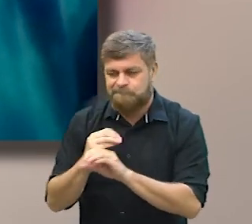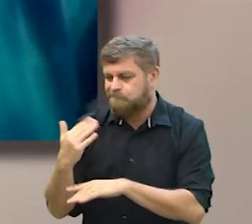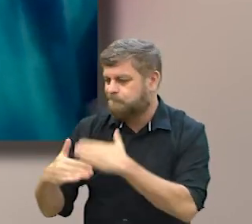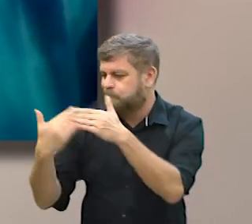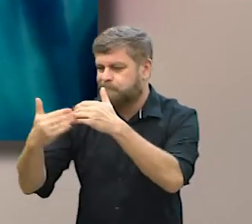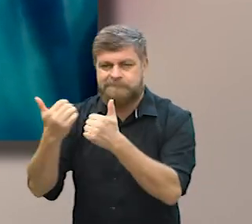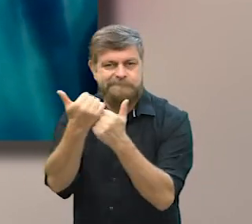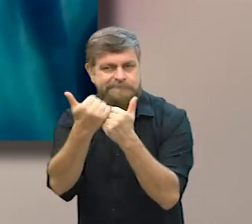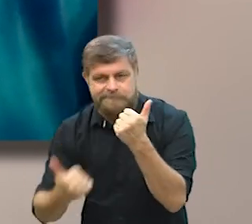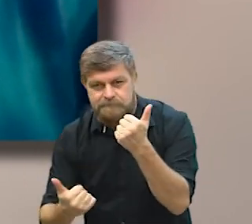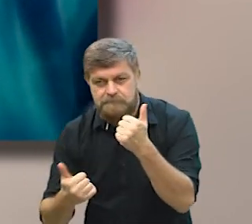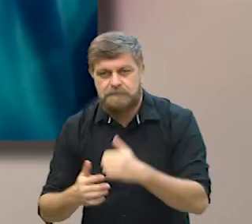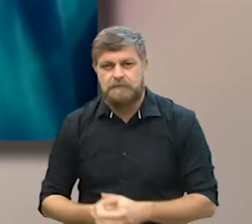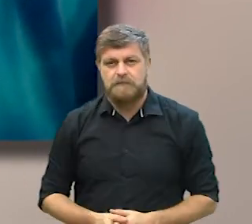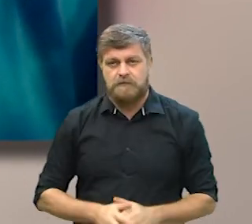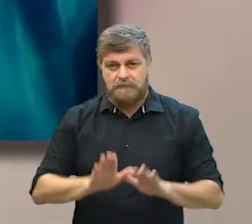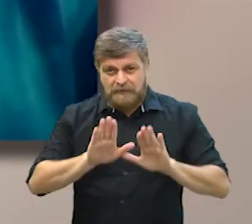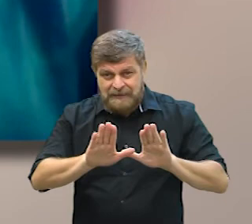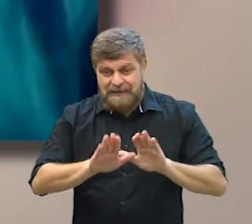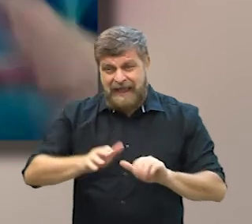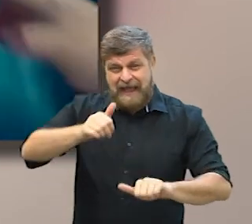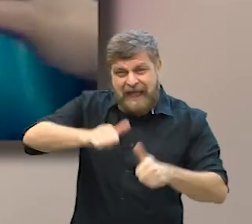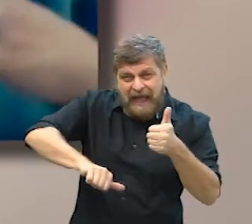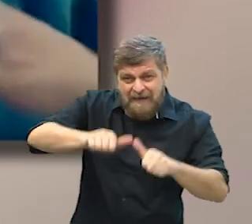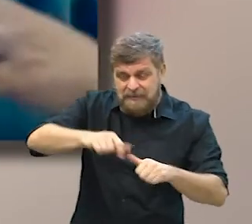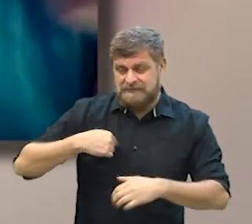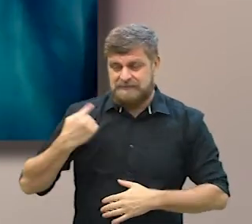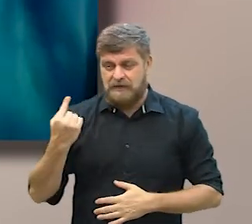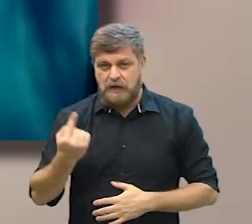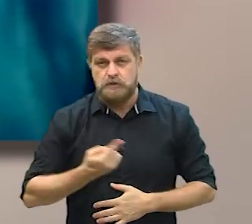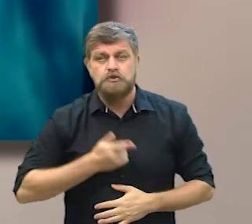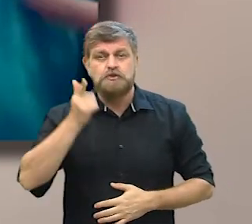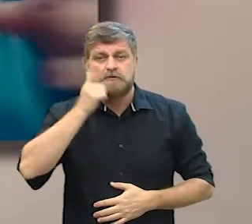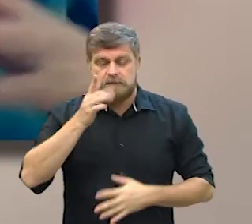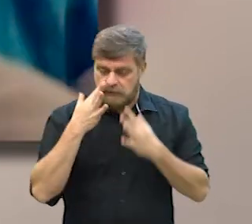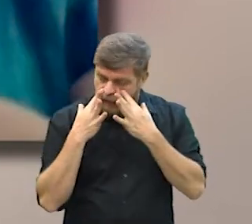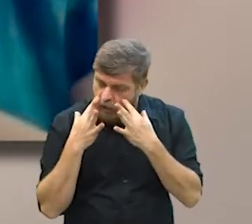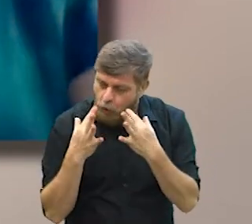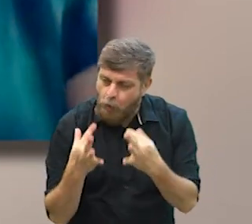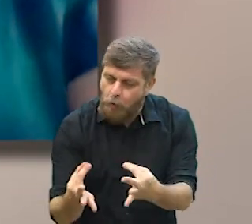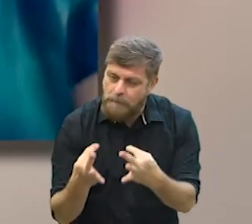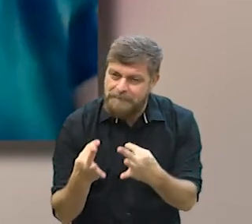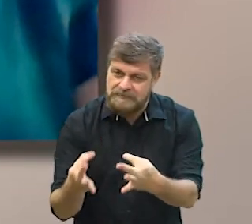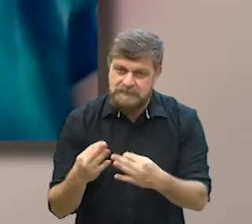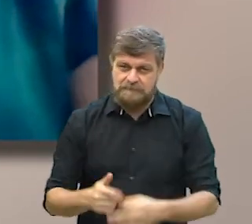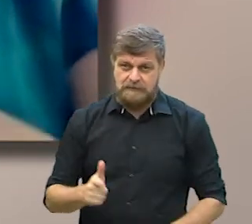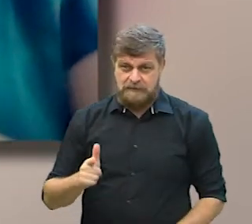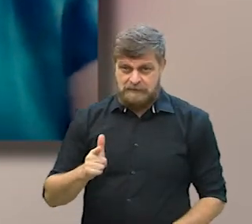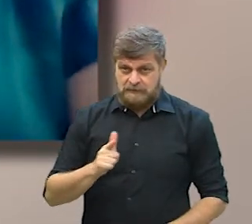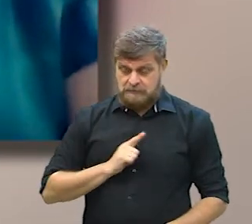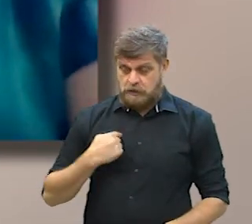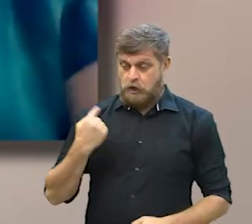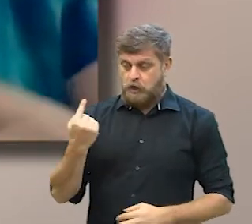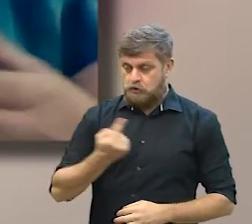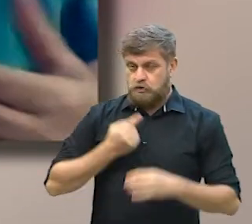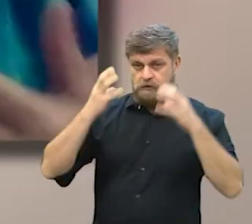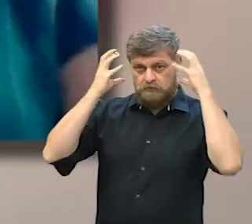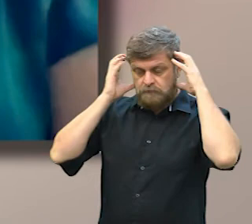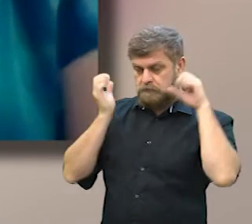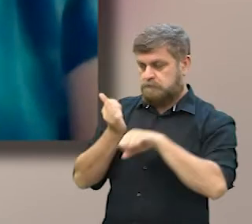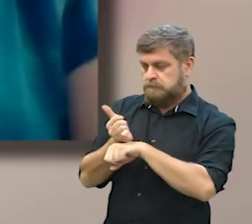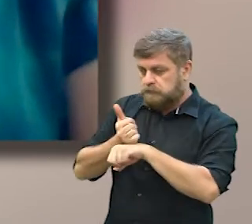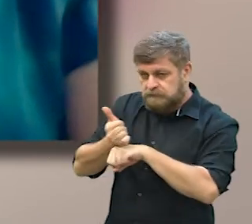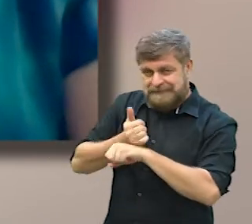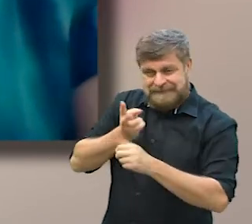impactando no desenvolvimento da linguagem. Então, é na avaliação que a gente vai poder observar, embora é o